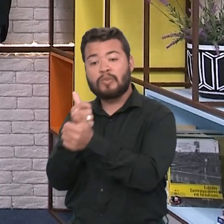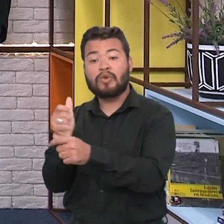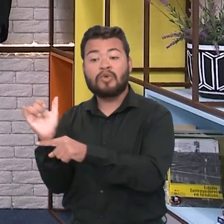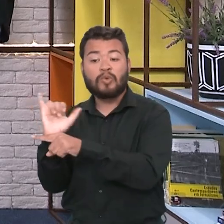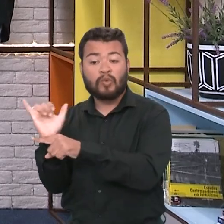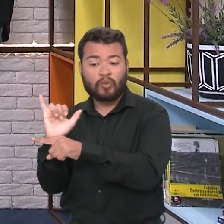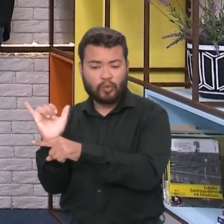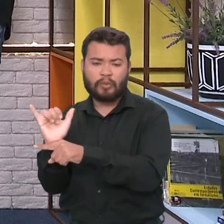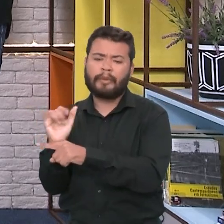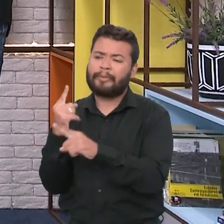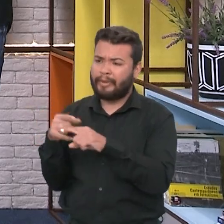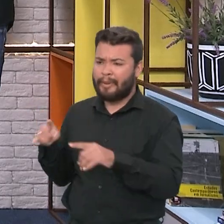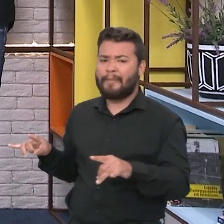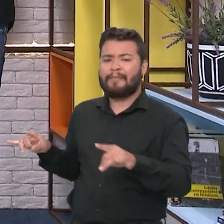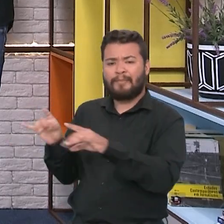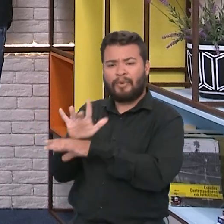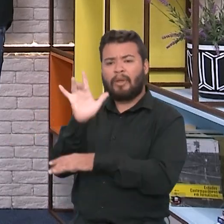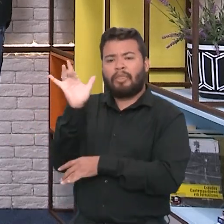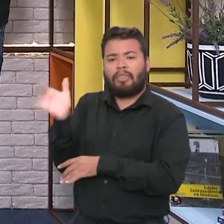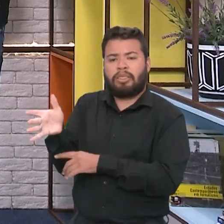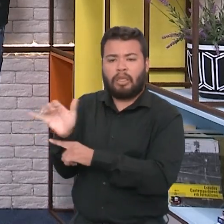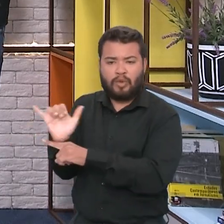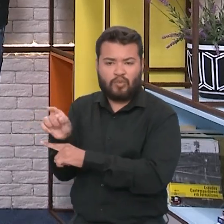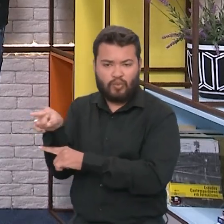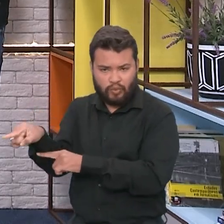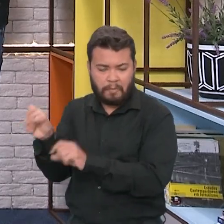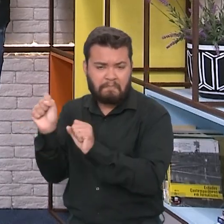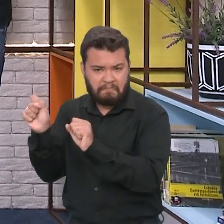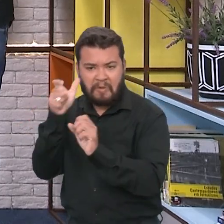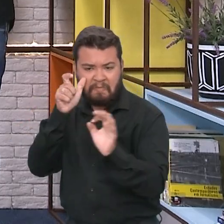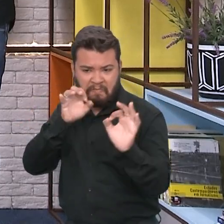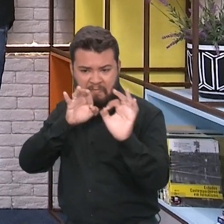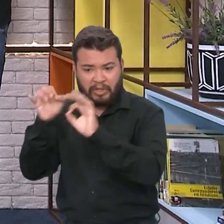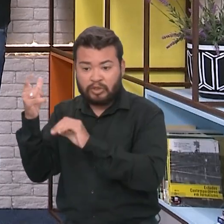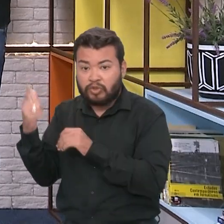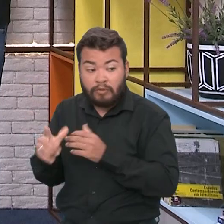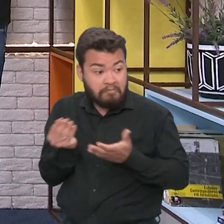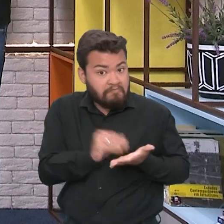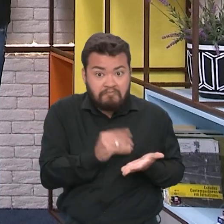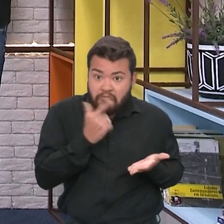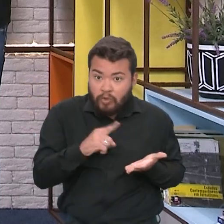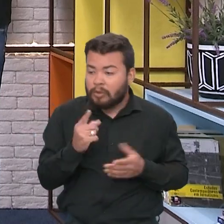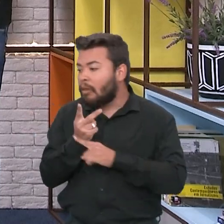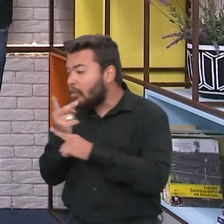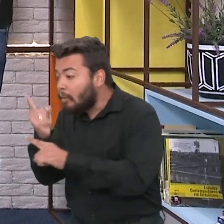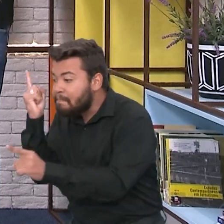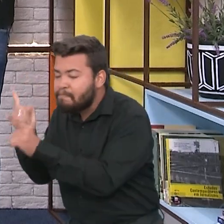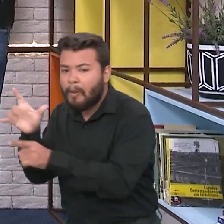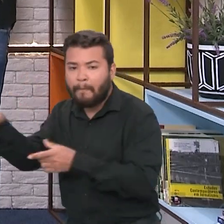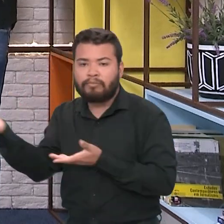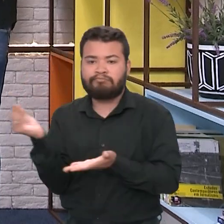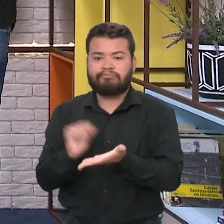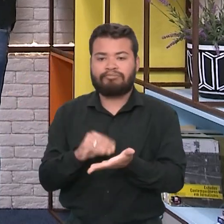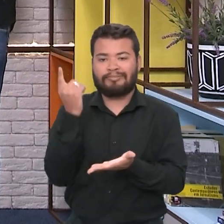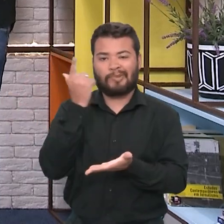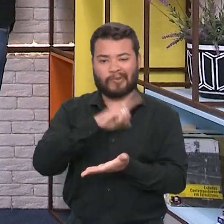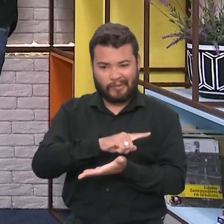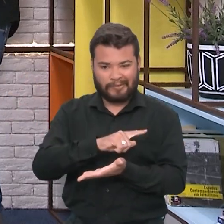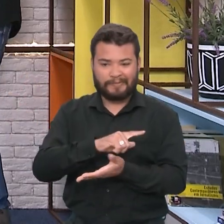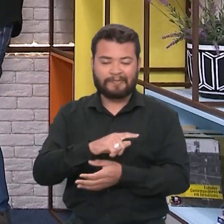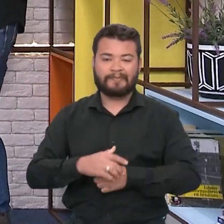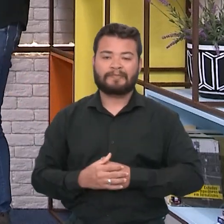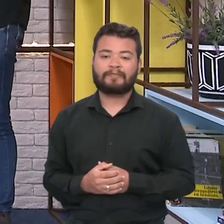o programa fica salvo por lá, né? Sim. Então, se não der tempo de anotar, é só acessar depois lá no nosso YouTube TV UFG também, que vocês